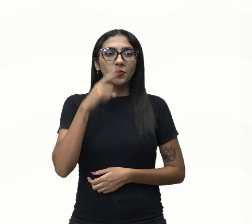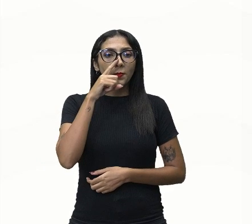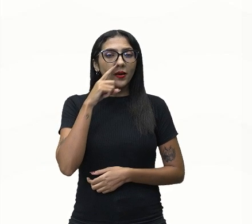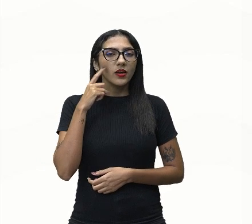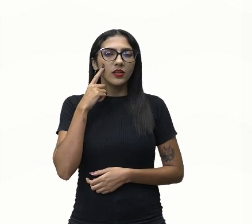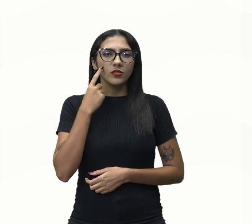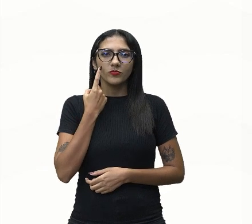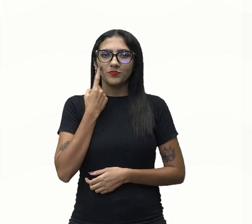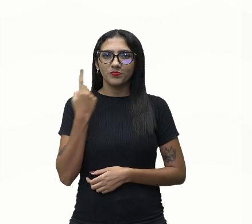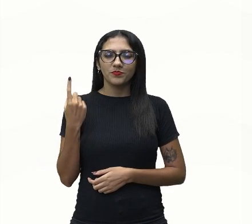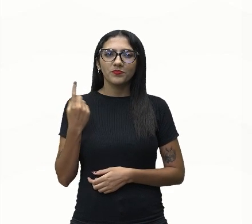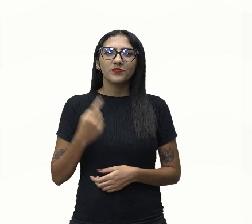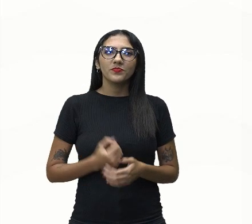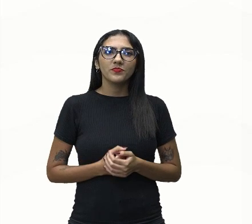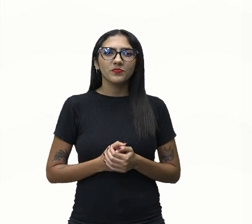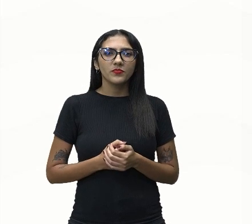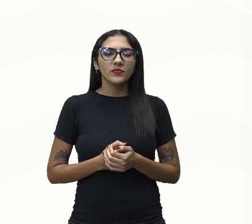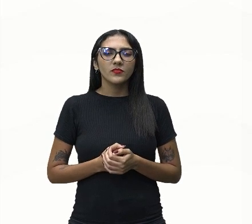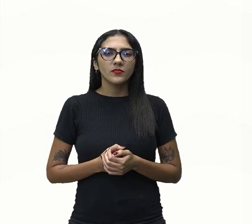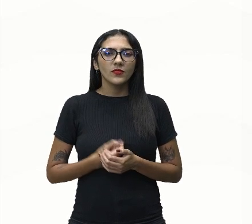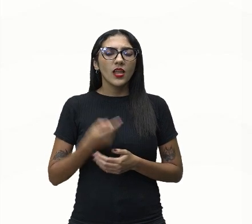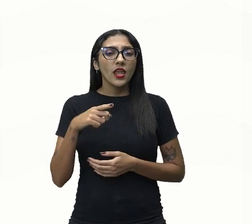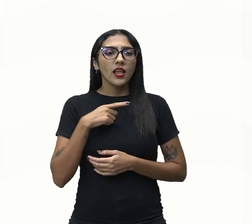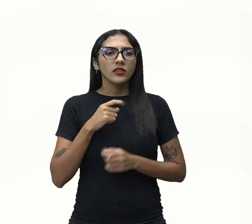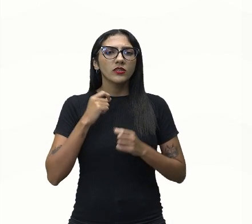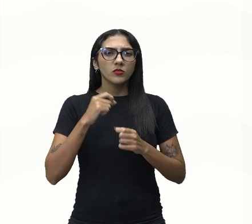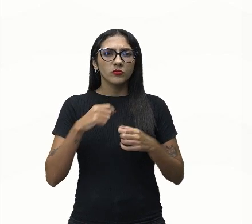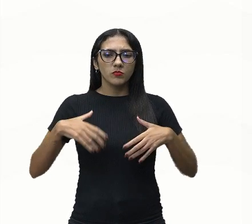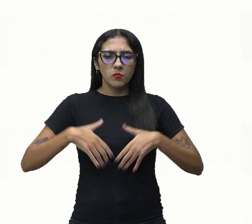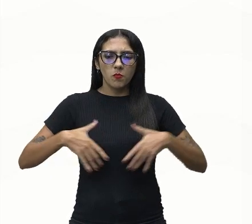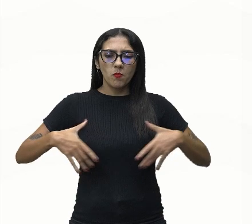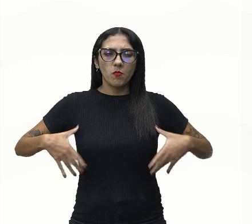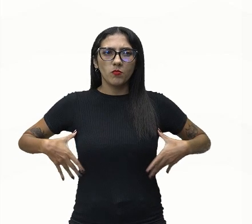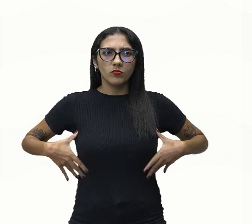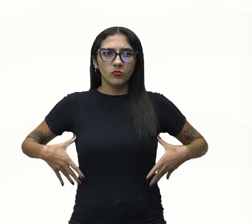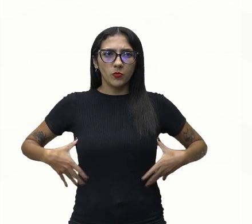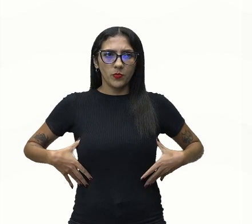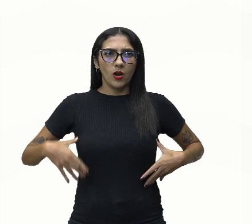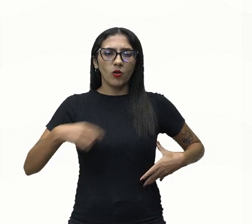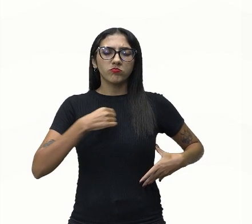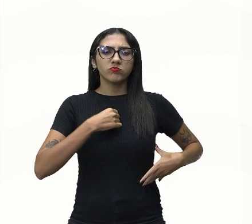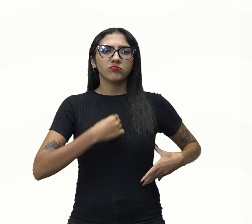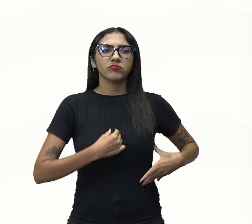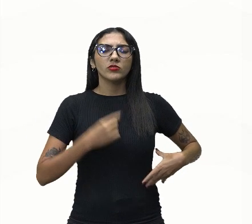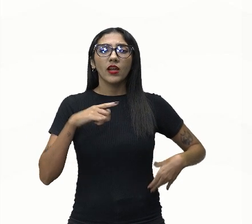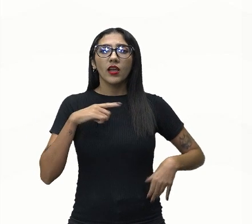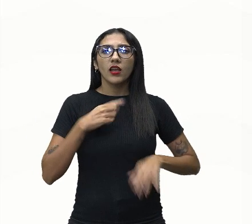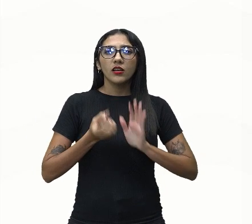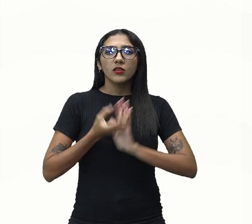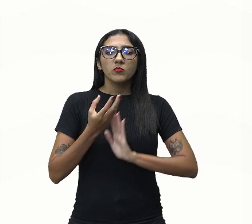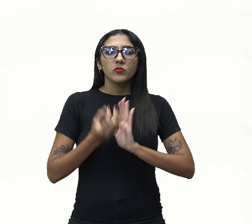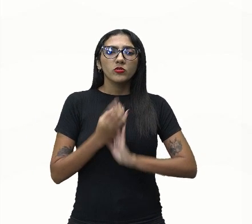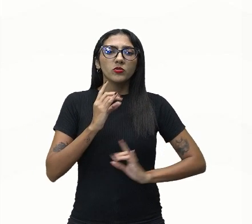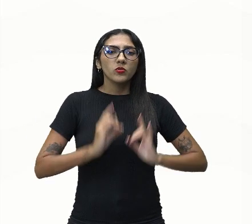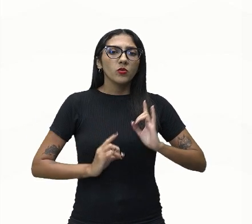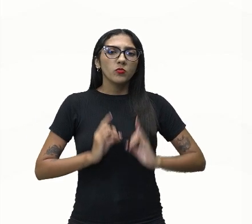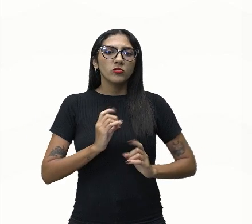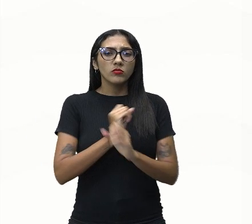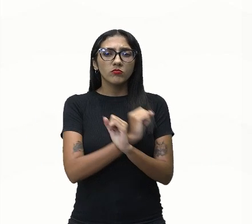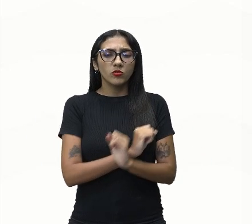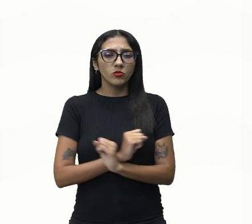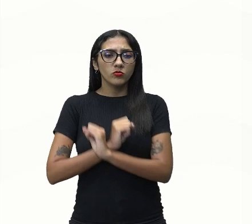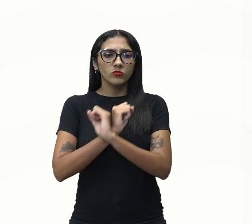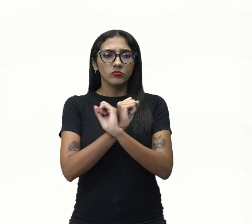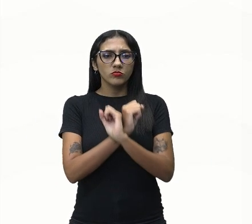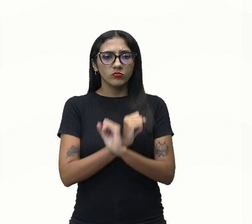amarelo, e ele está situado entre os pulmões. Produz um hormônio que atua na defesa do